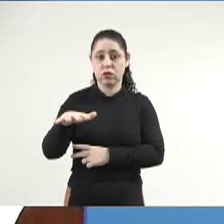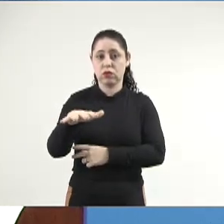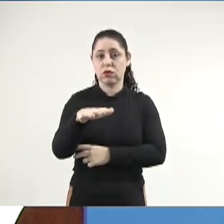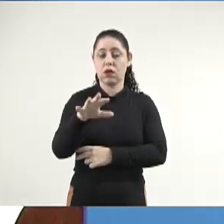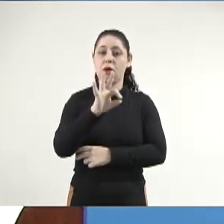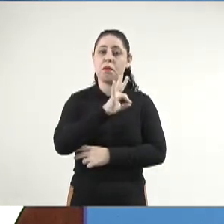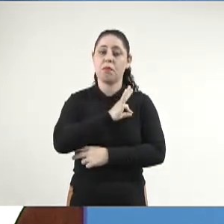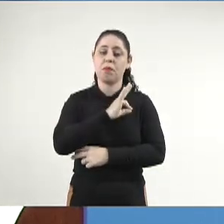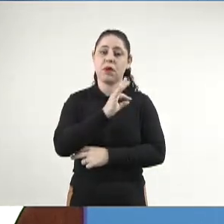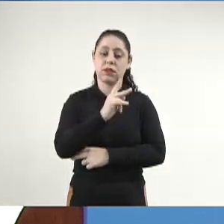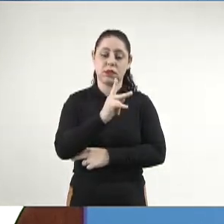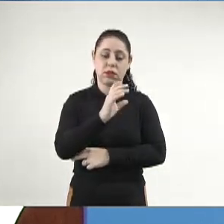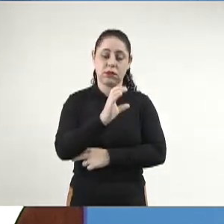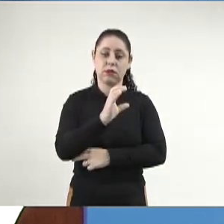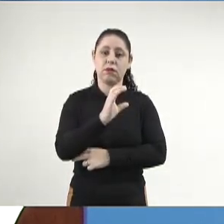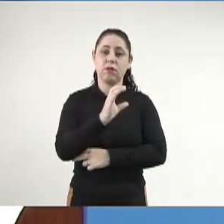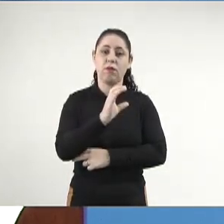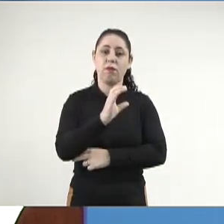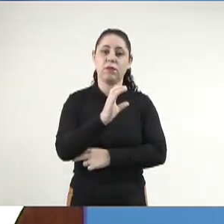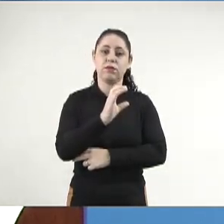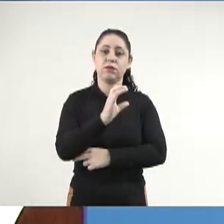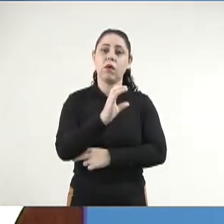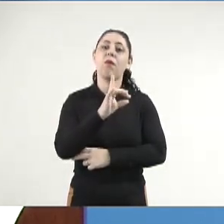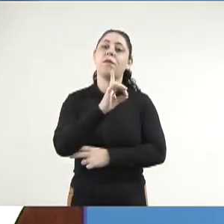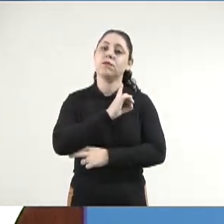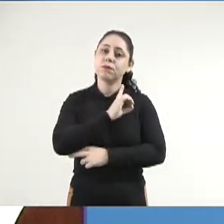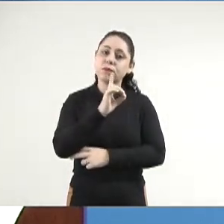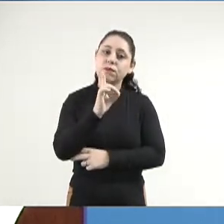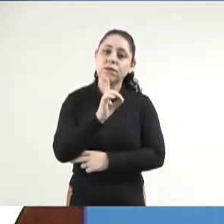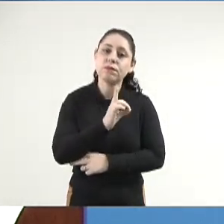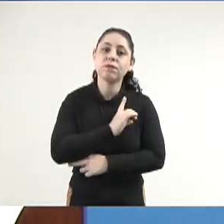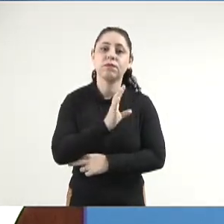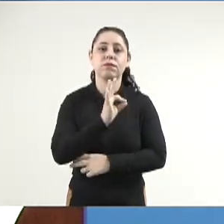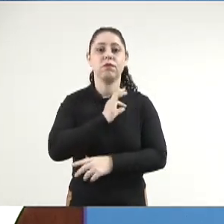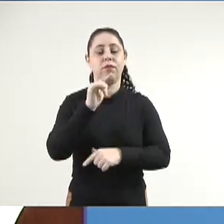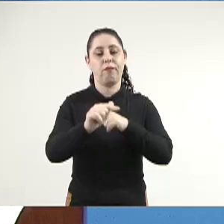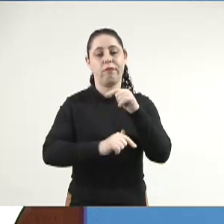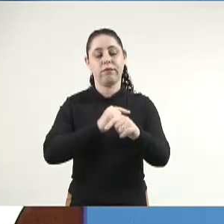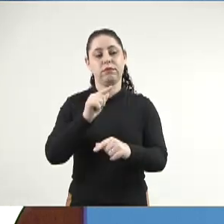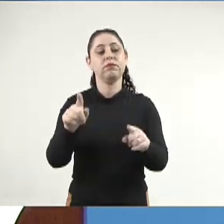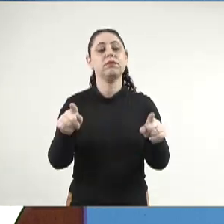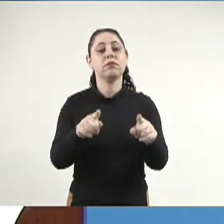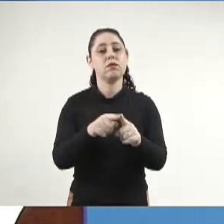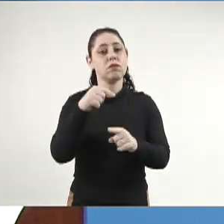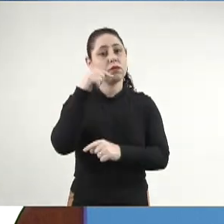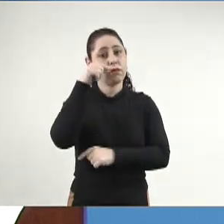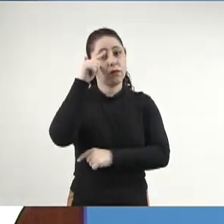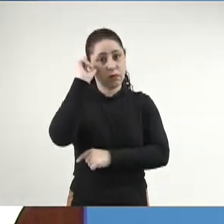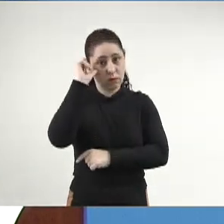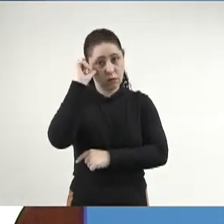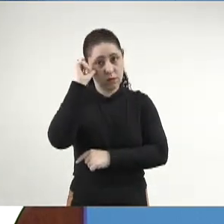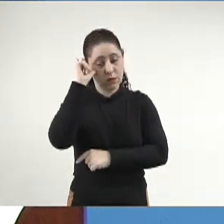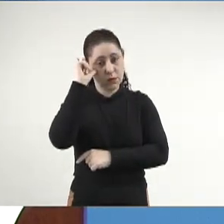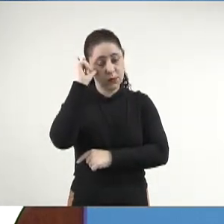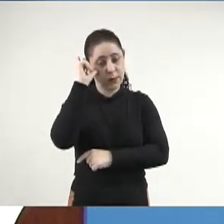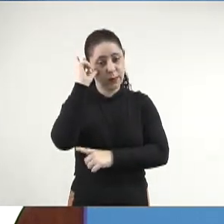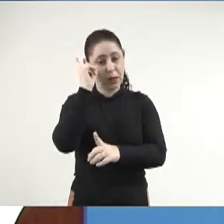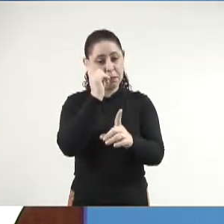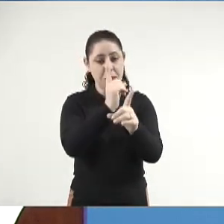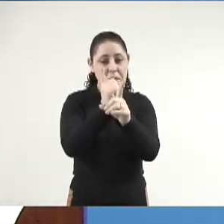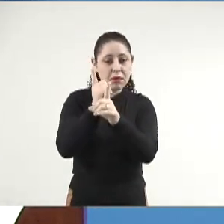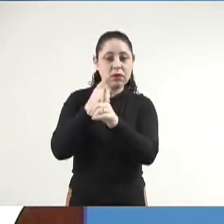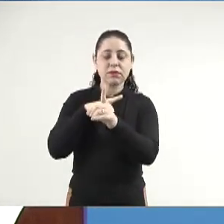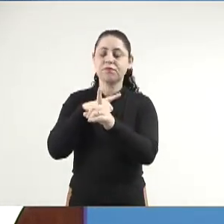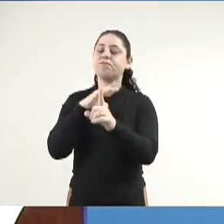da Polícia Civil, né, os delegados policiais que atuaram ontem, dessa forma que eu tenho certeza que vai